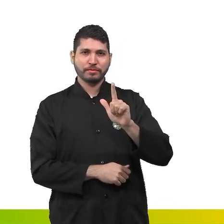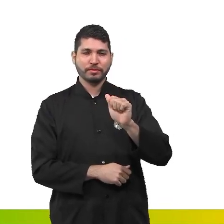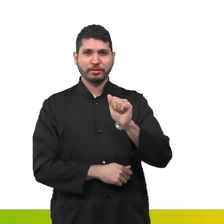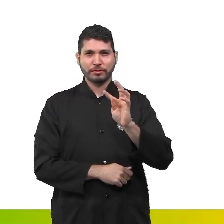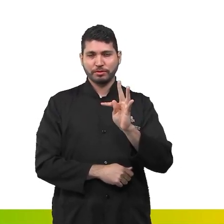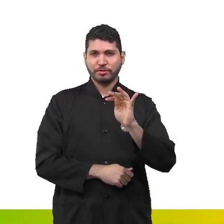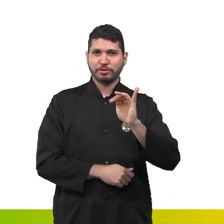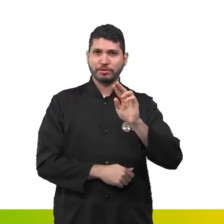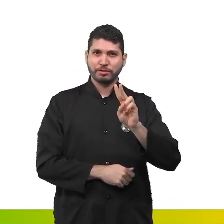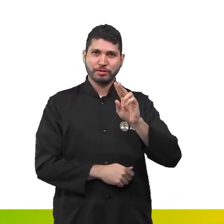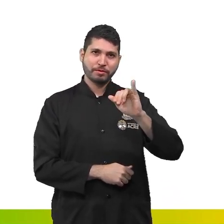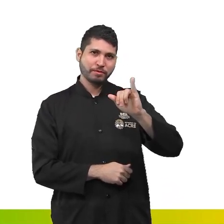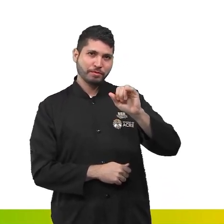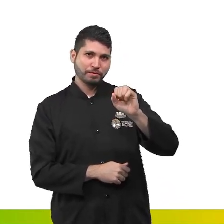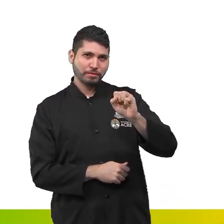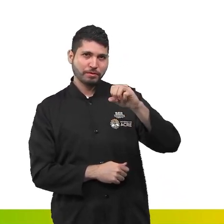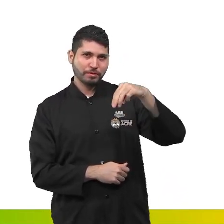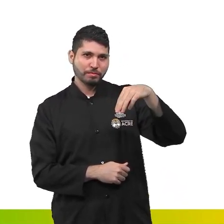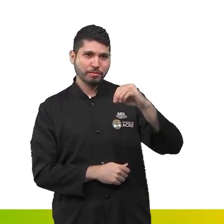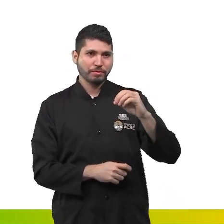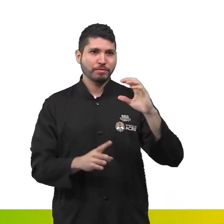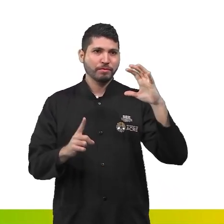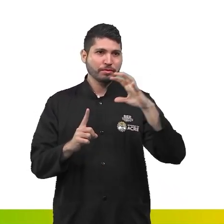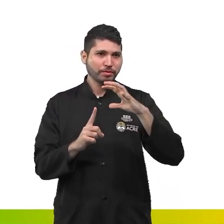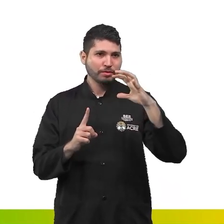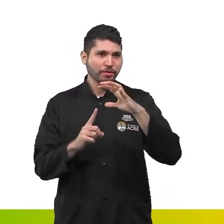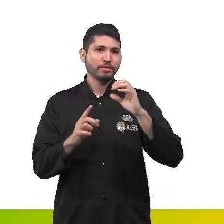o humanismo renascentista?